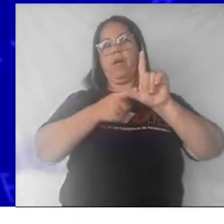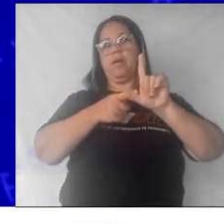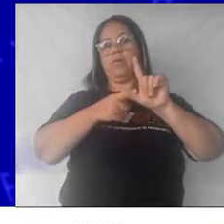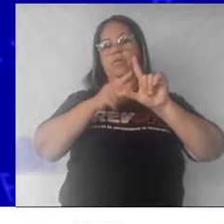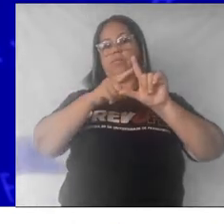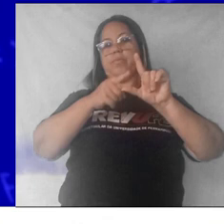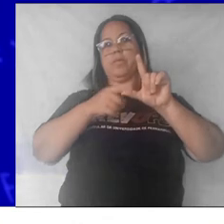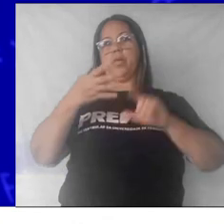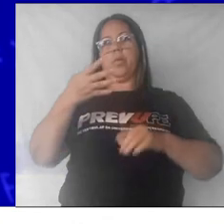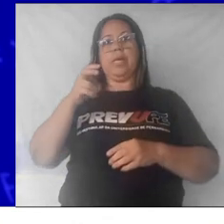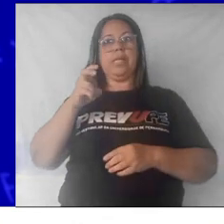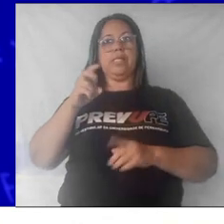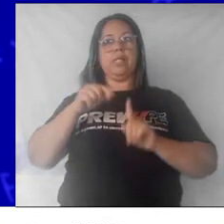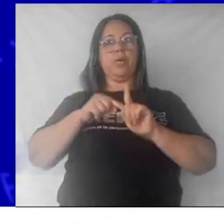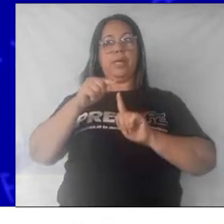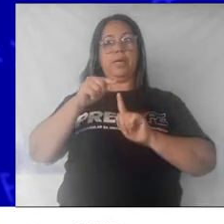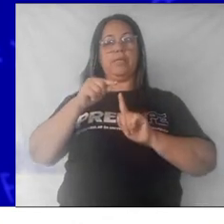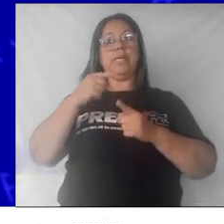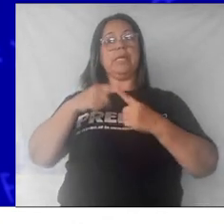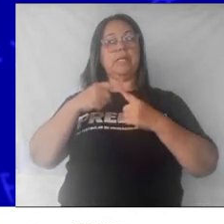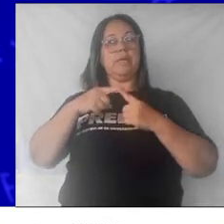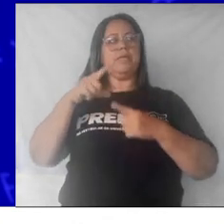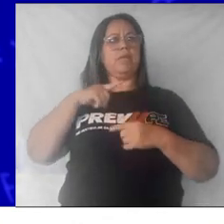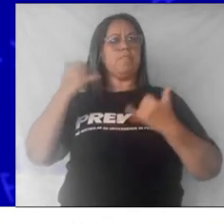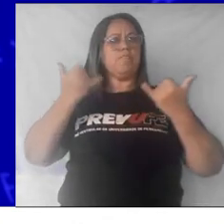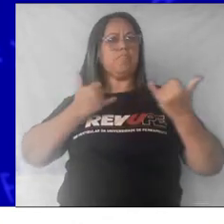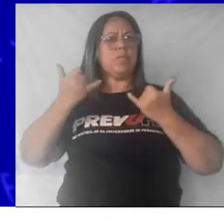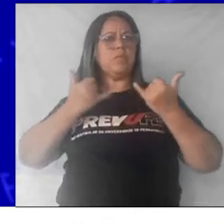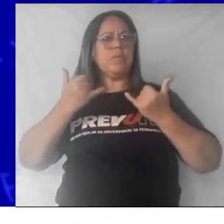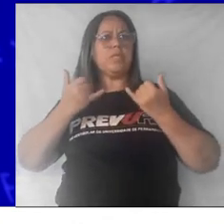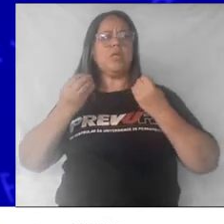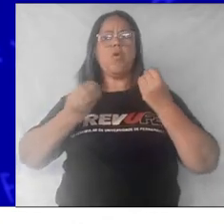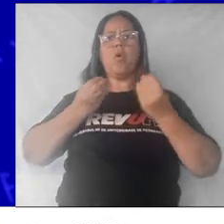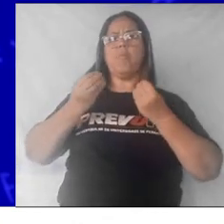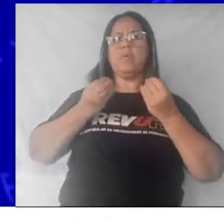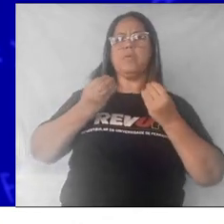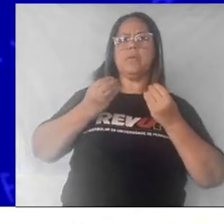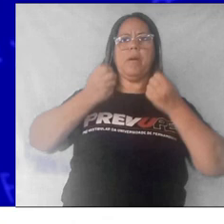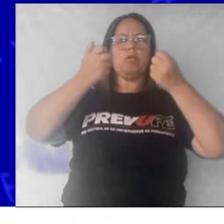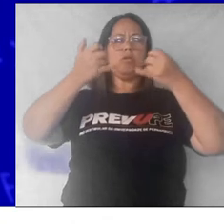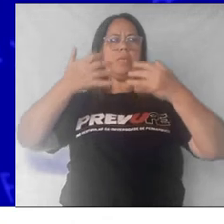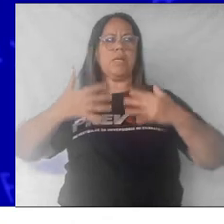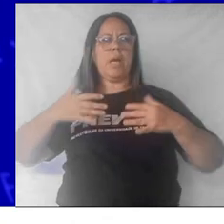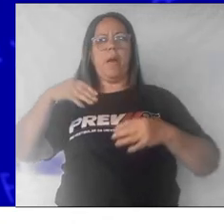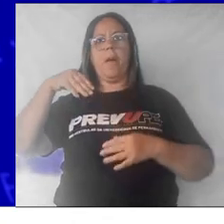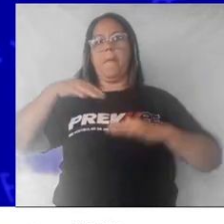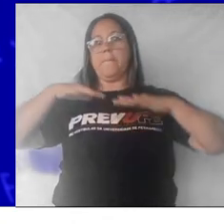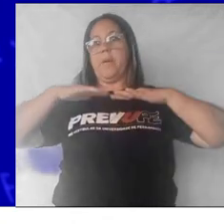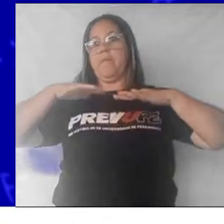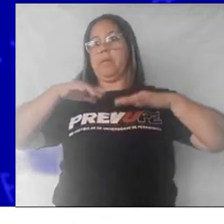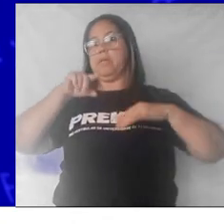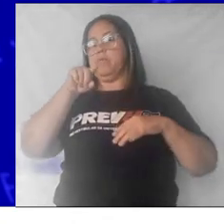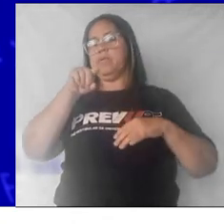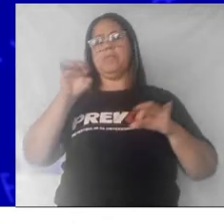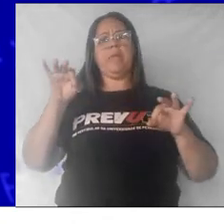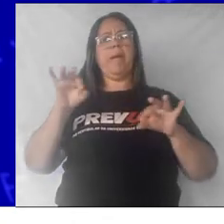Então, tendo essas informações de como você pode compor, né, pode descrever o movimento, o estudante